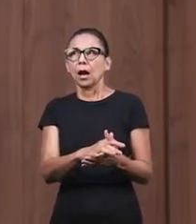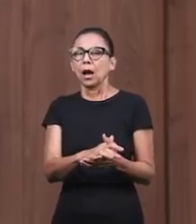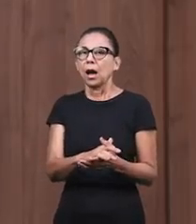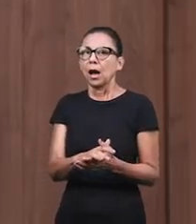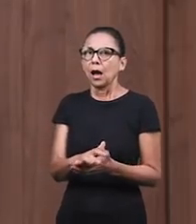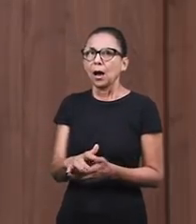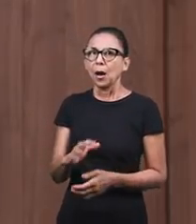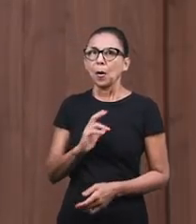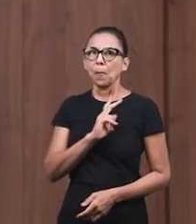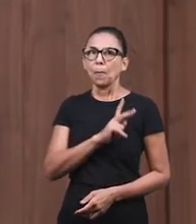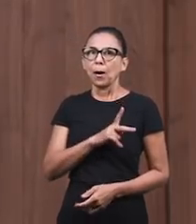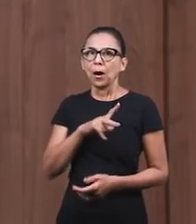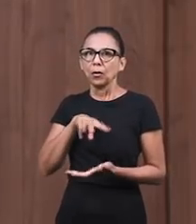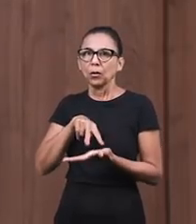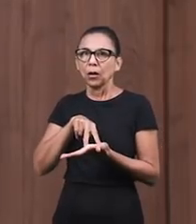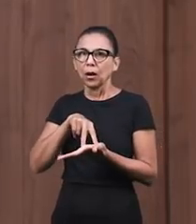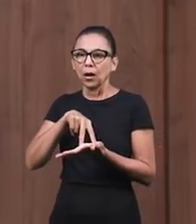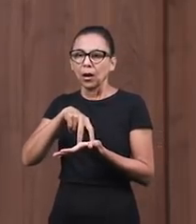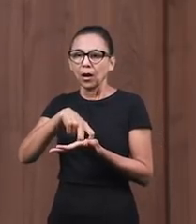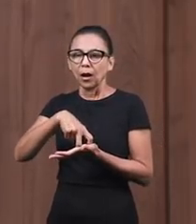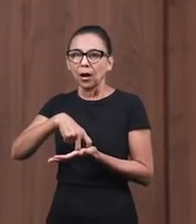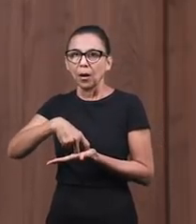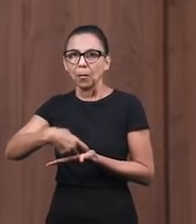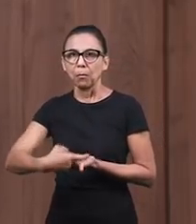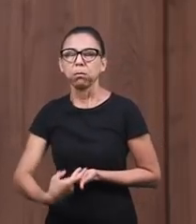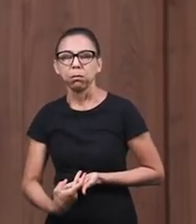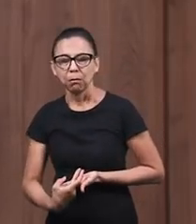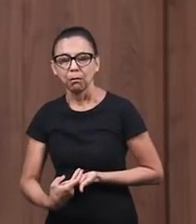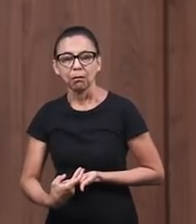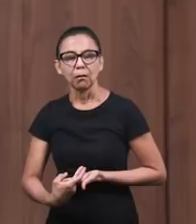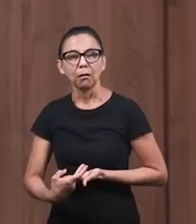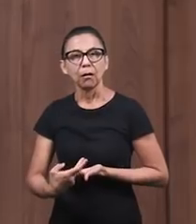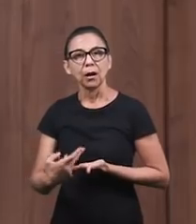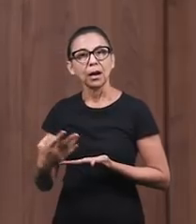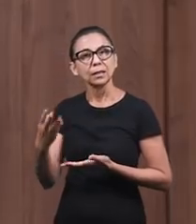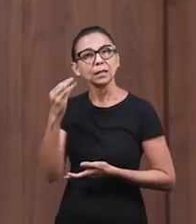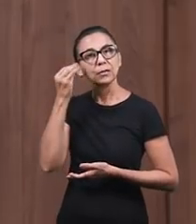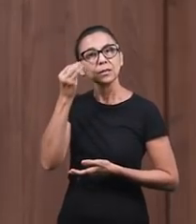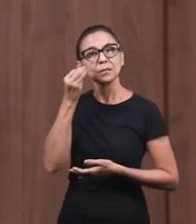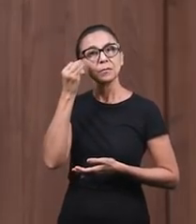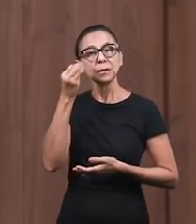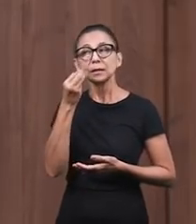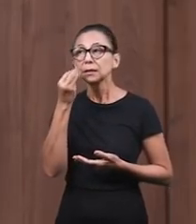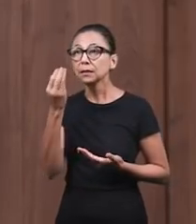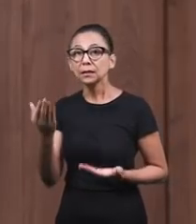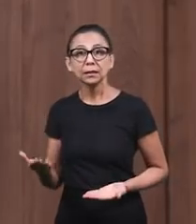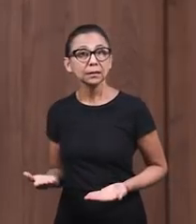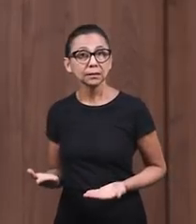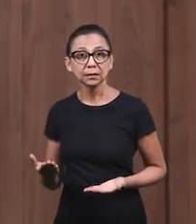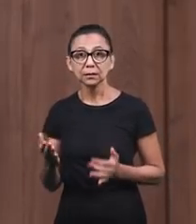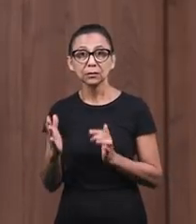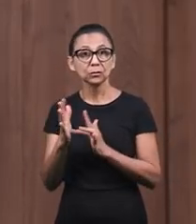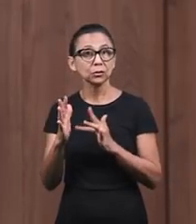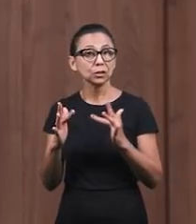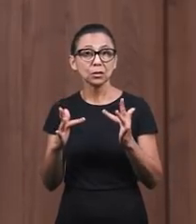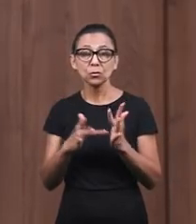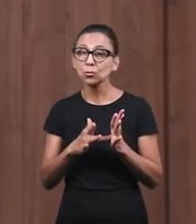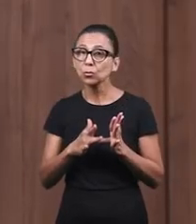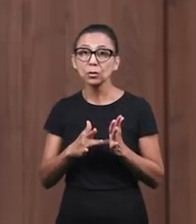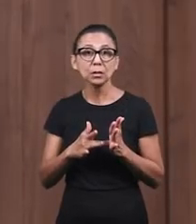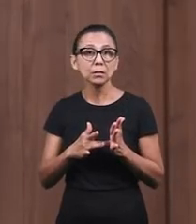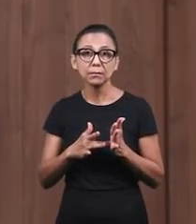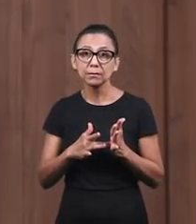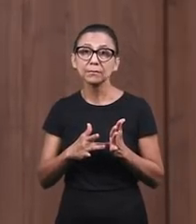por terra e teve um encontro com o Senhor através daquela luz. Aquela luz se revelou a